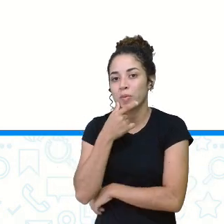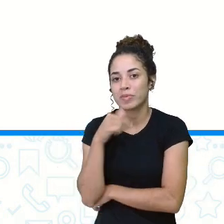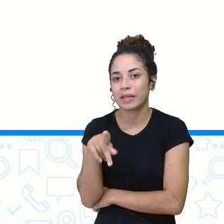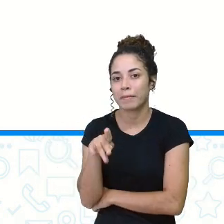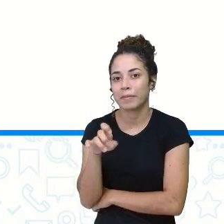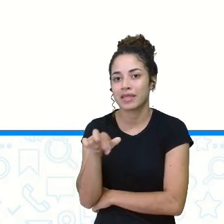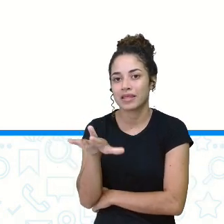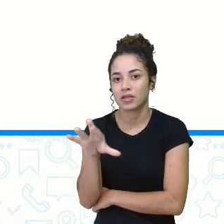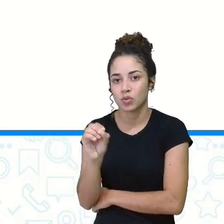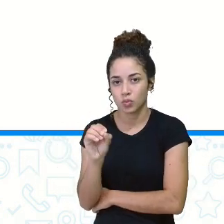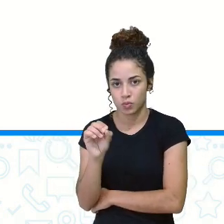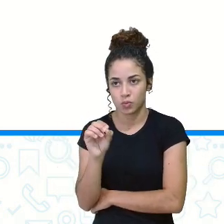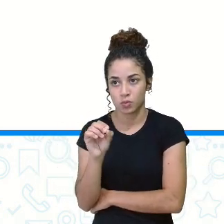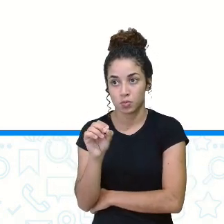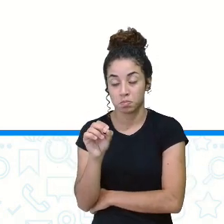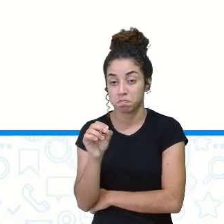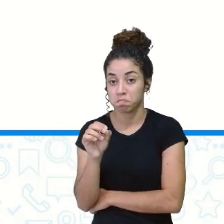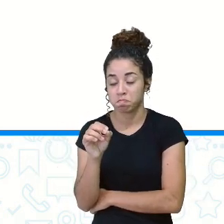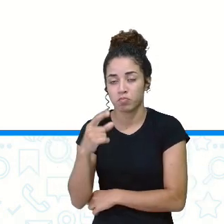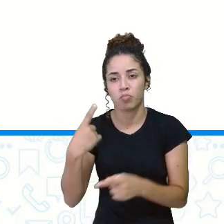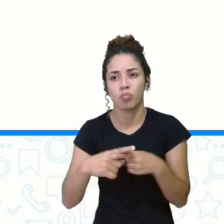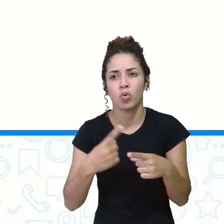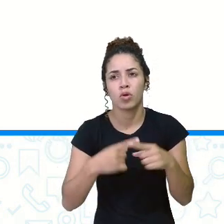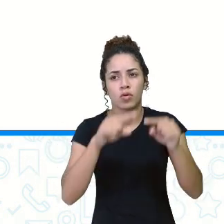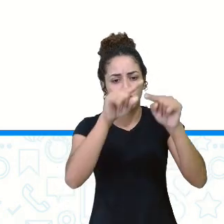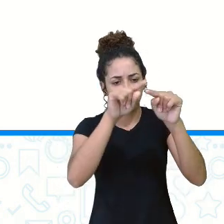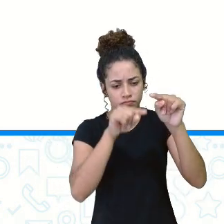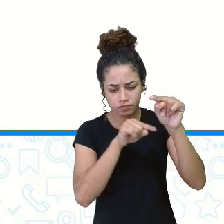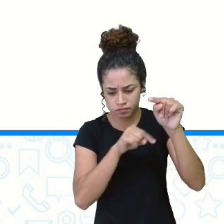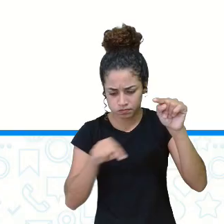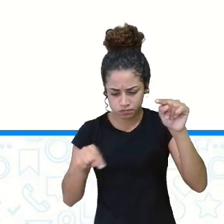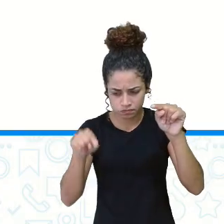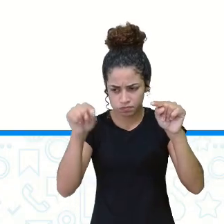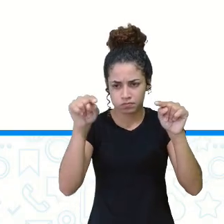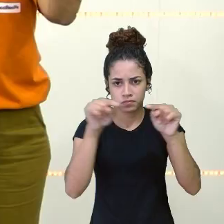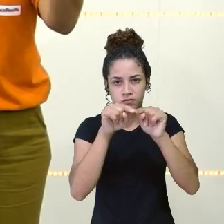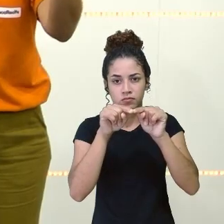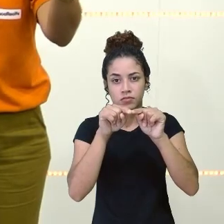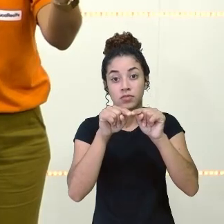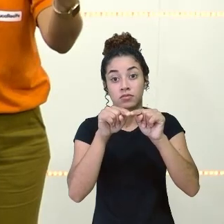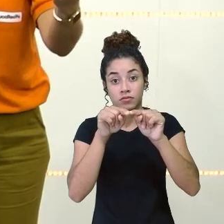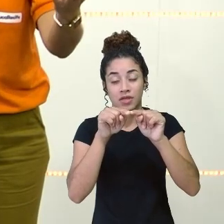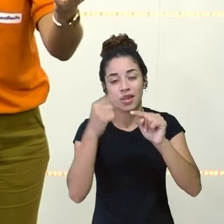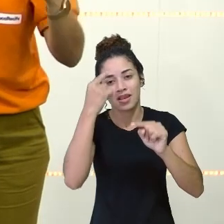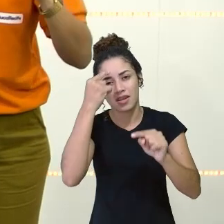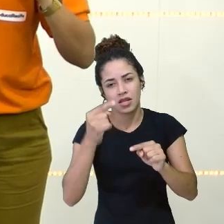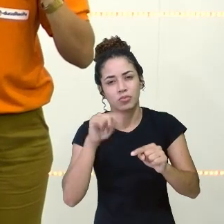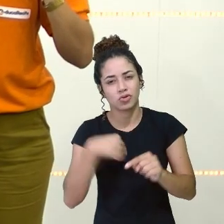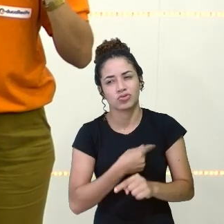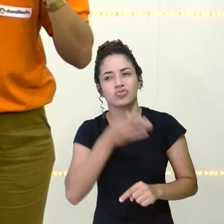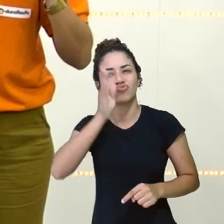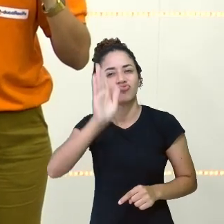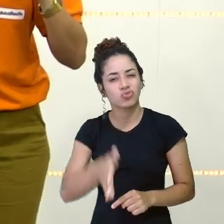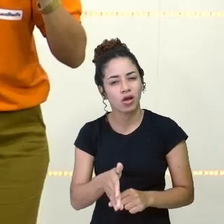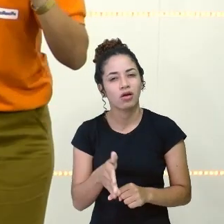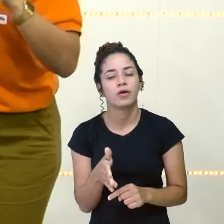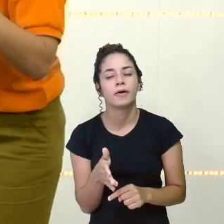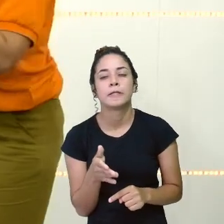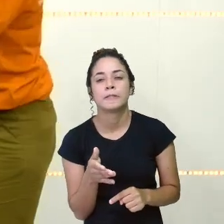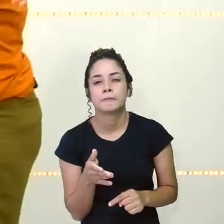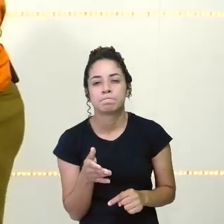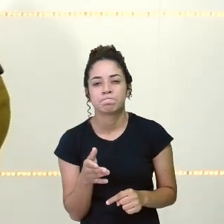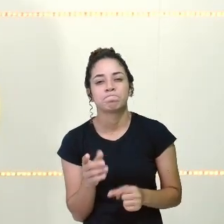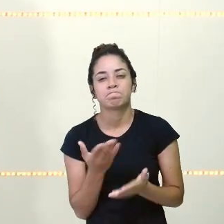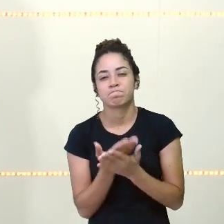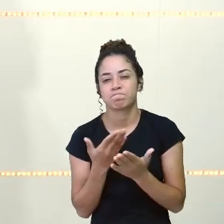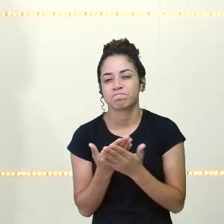Pedro? Por que eu demarquei essa parte? Lembra que a gente fez questões com malha? Então,